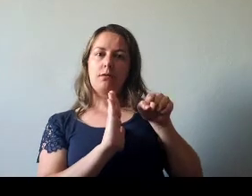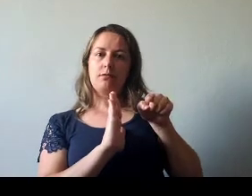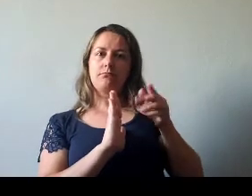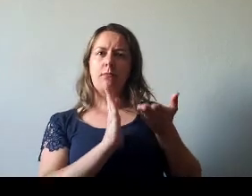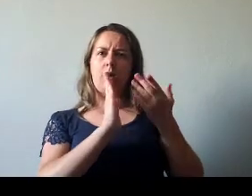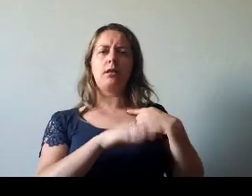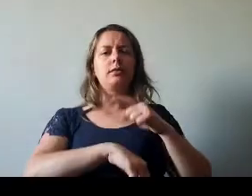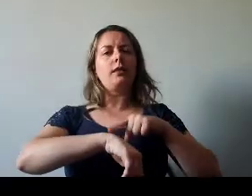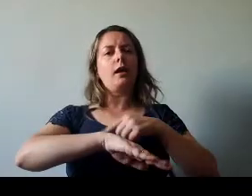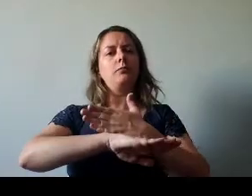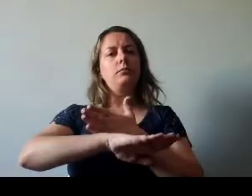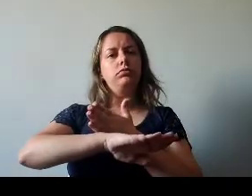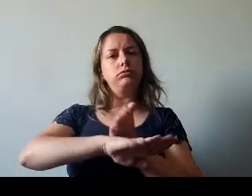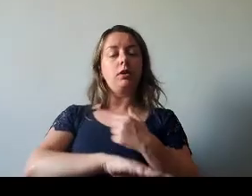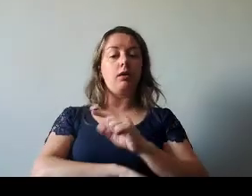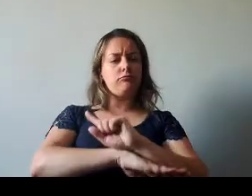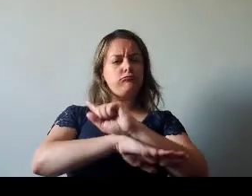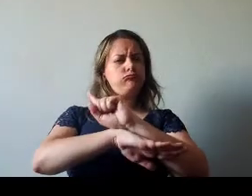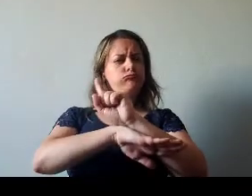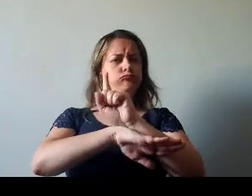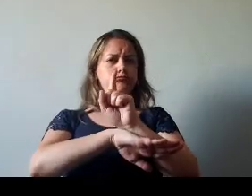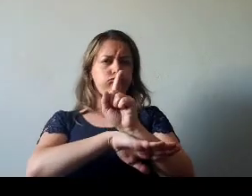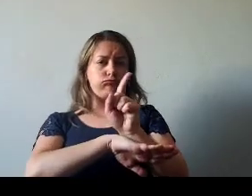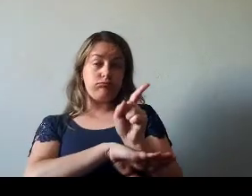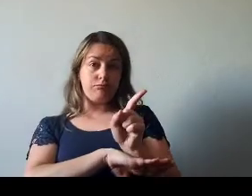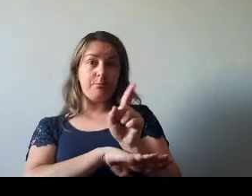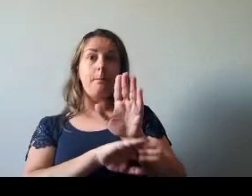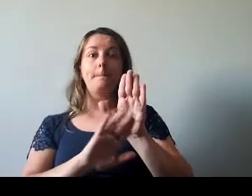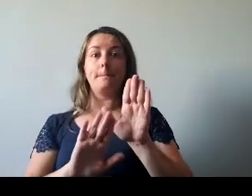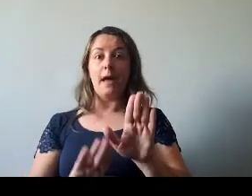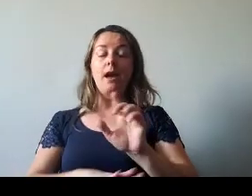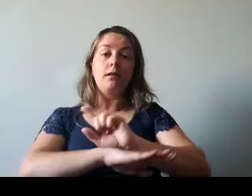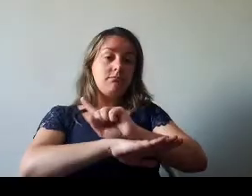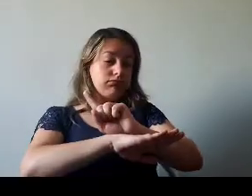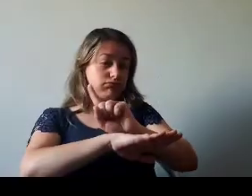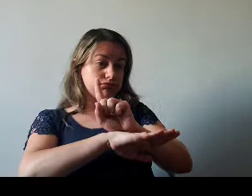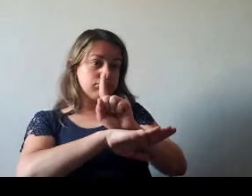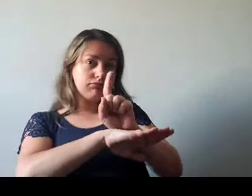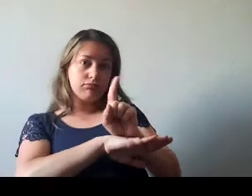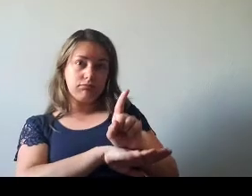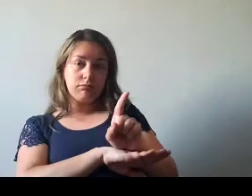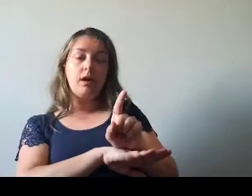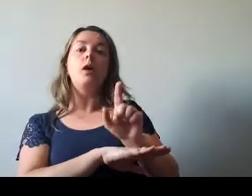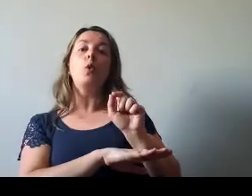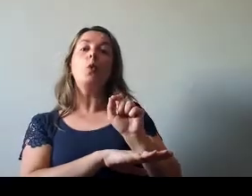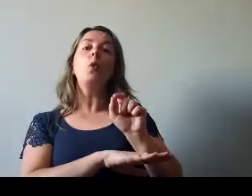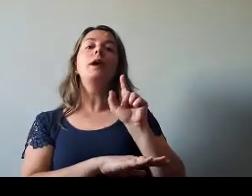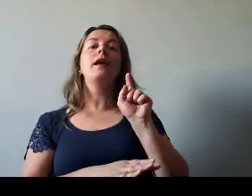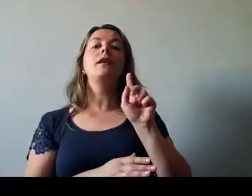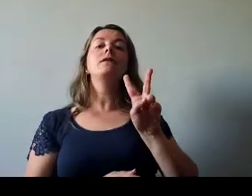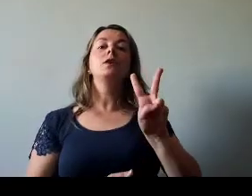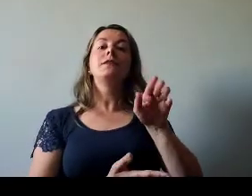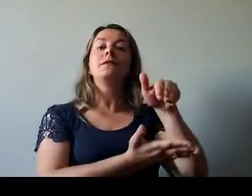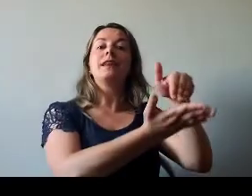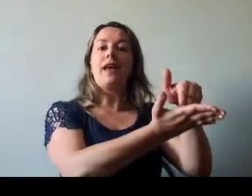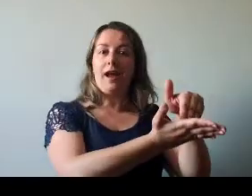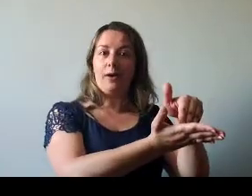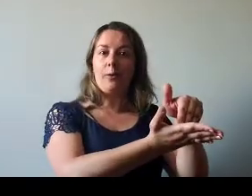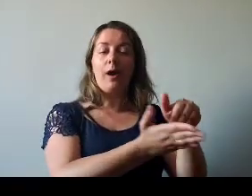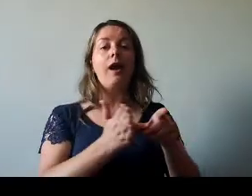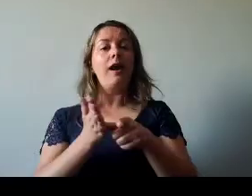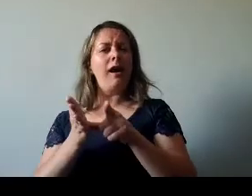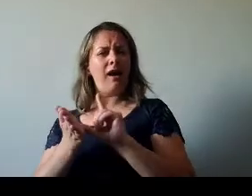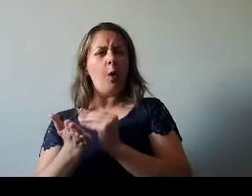tempo, né? Se o valor da velocidade aumenta com o tempo, a velocidade final é maior do que a